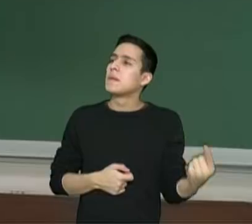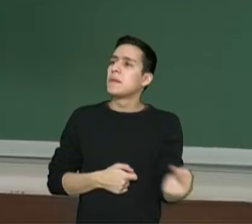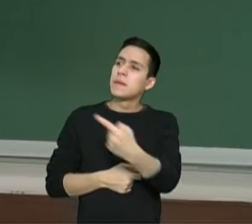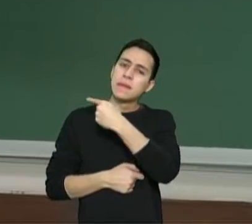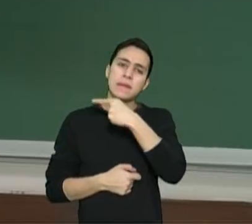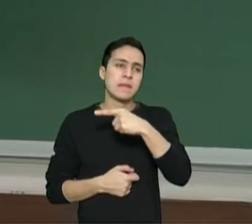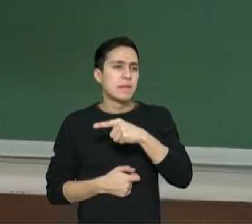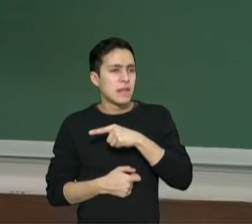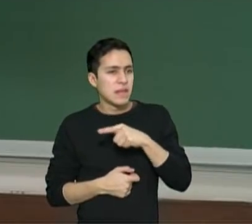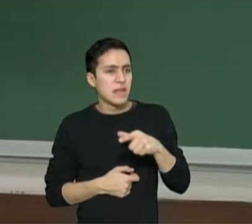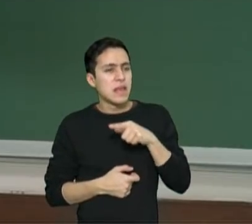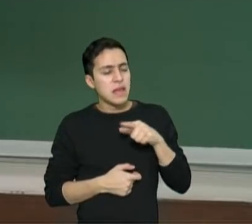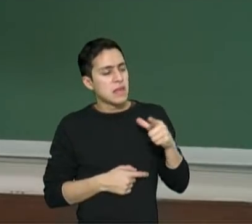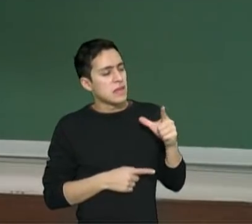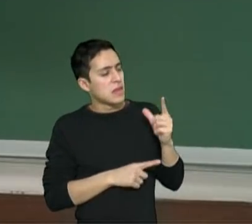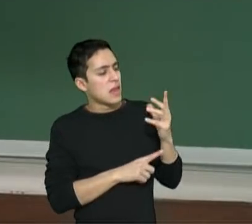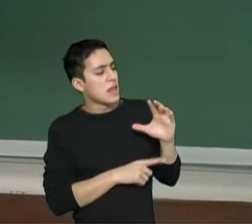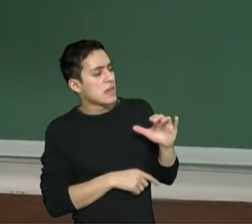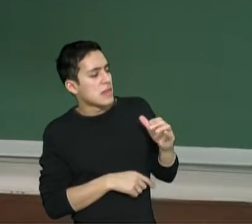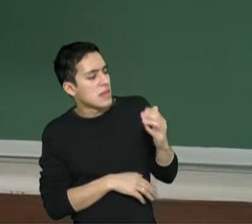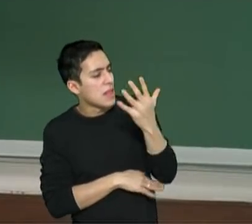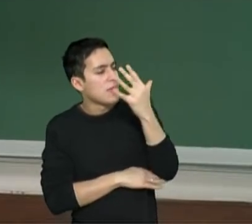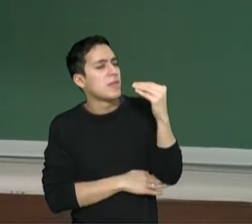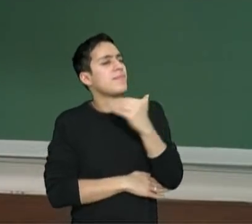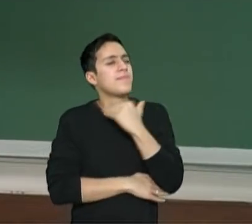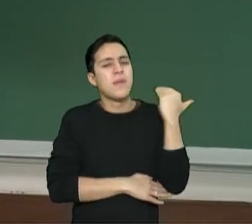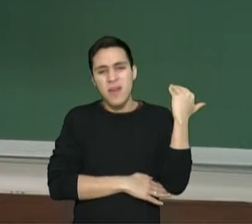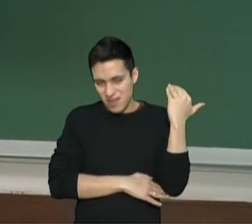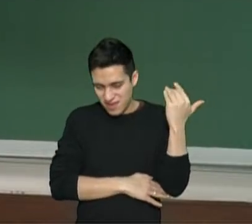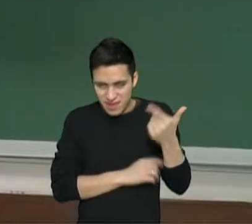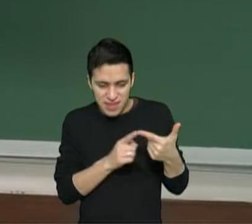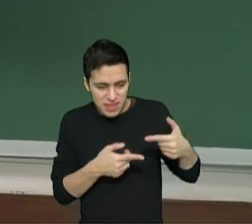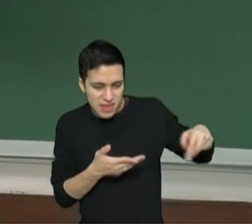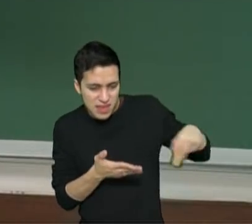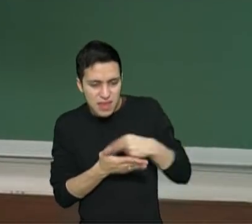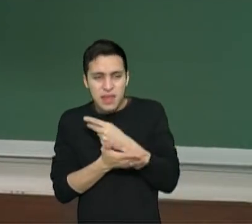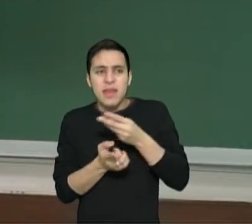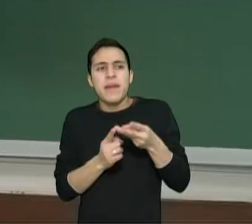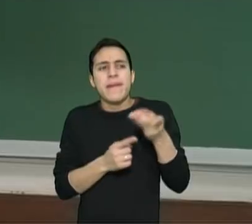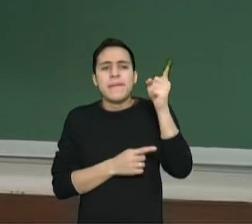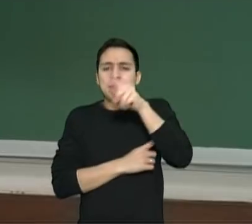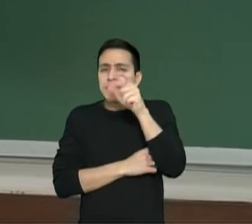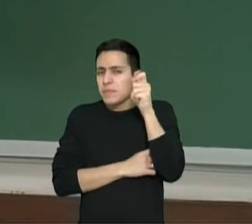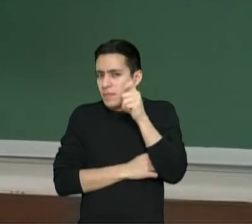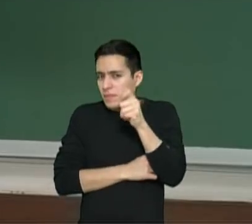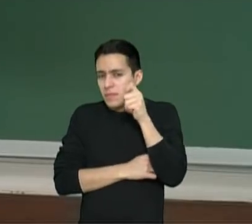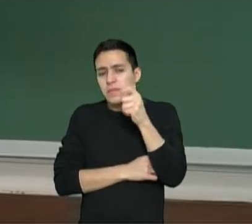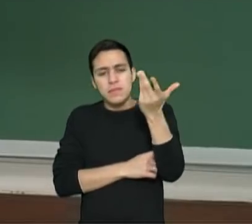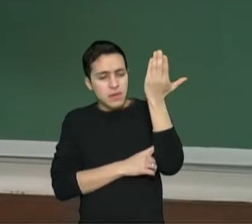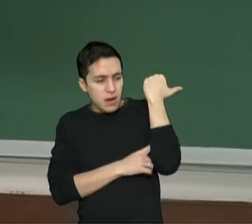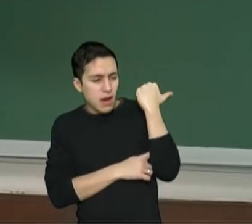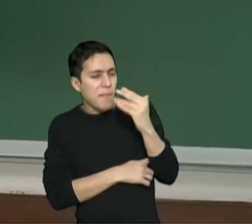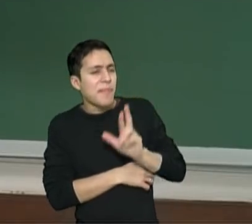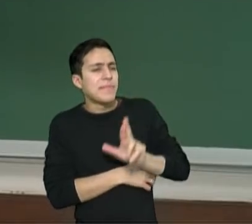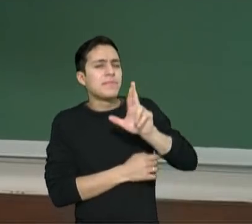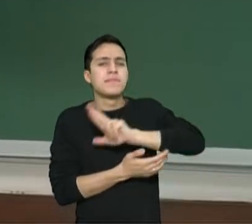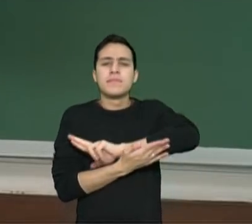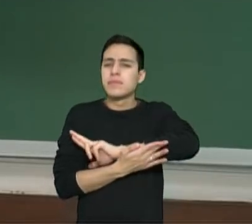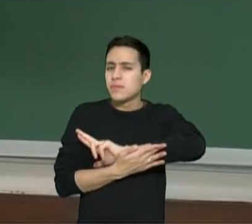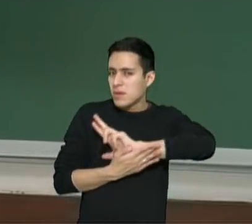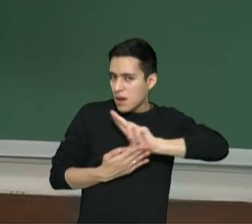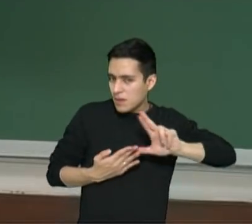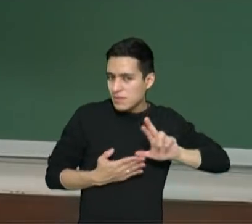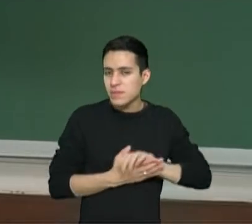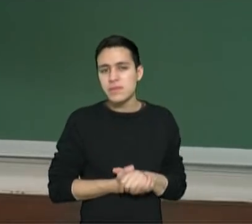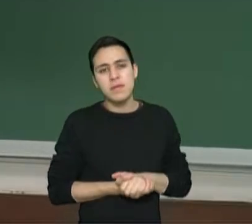viu aqui a obra de natureza morta, a dança, né, a mulher. Então, eram vários tipos de representação.